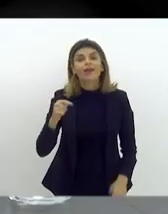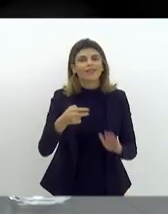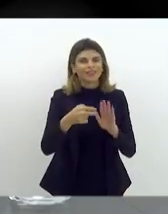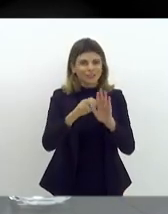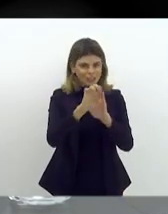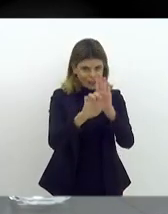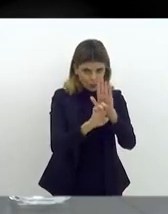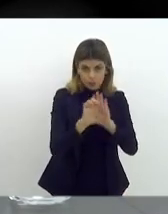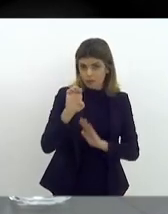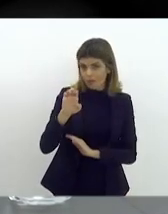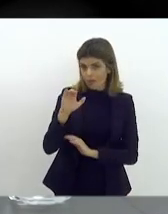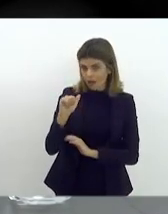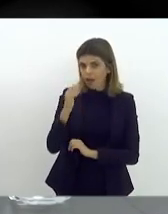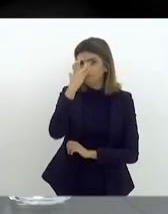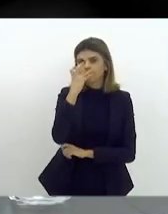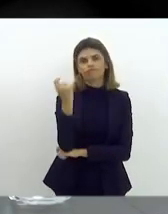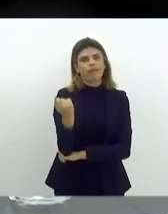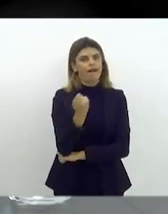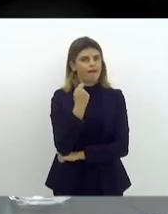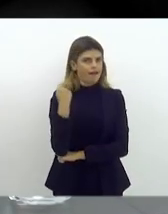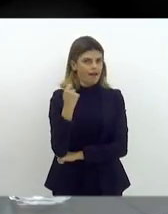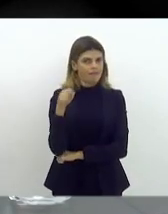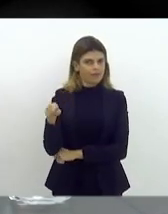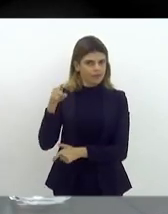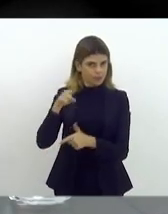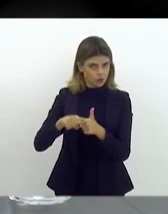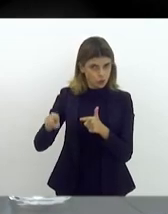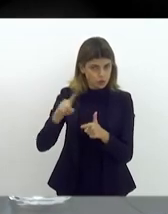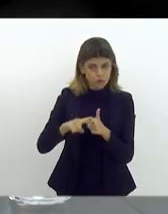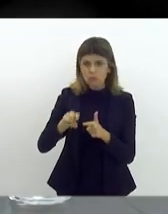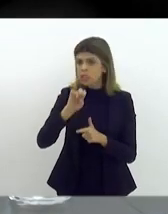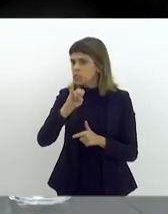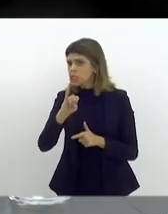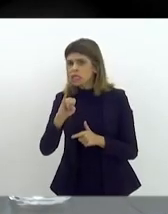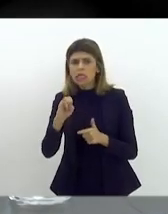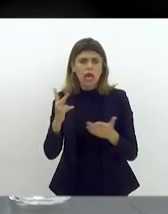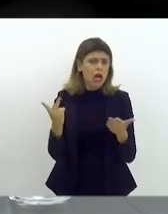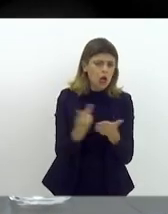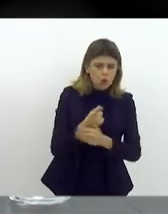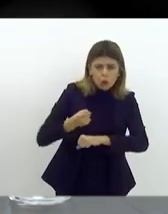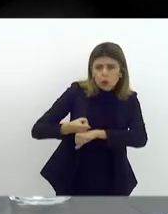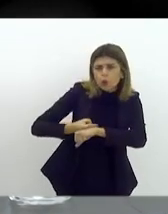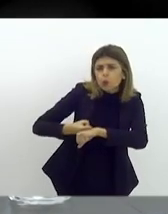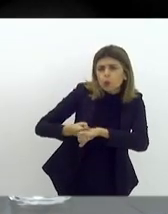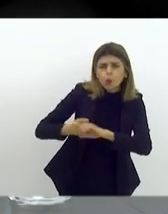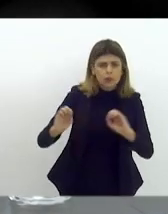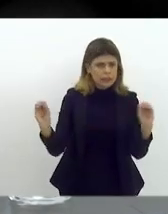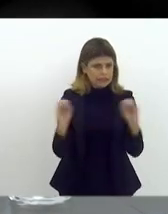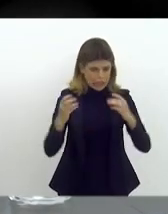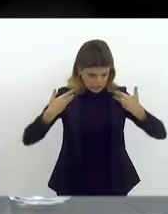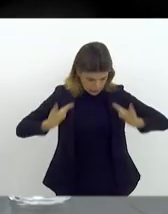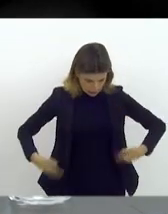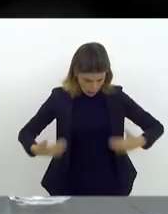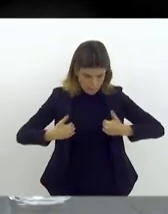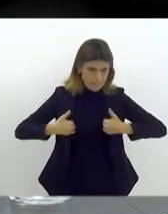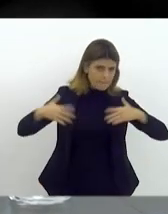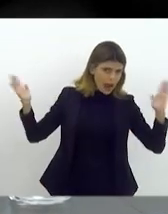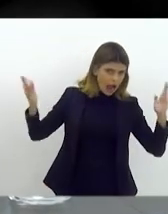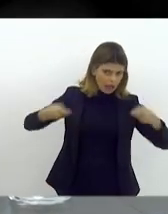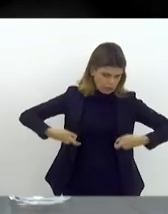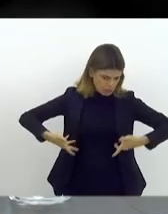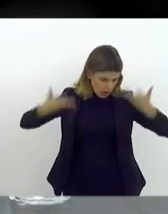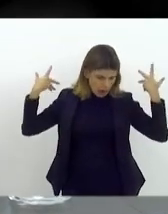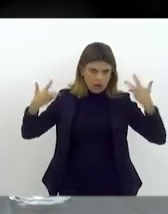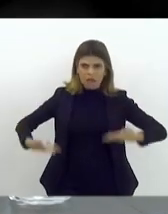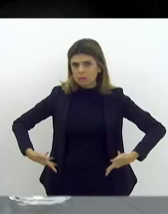destaca ainda a gravidade desse fato falando que ainda que não seja casos de nudez mas a gente tem por exemplo meninas ou